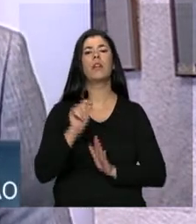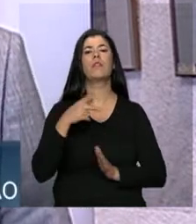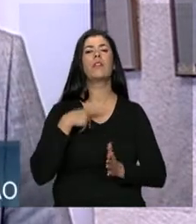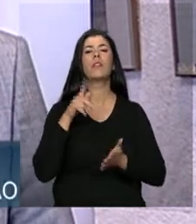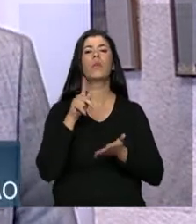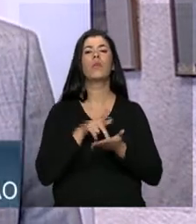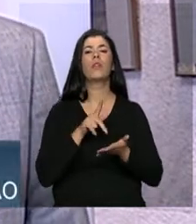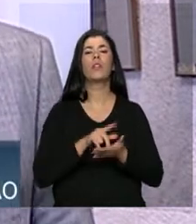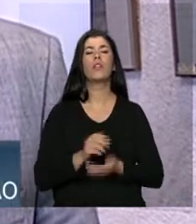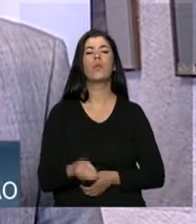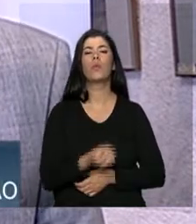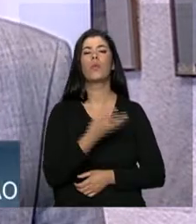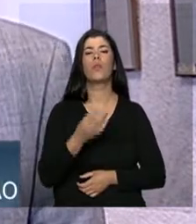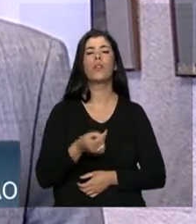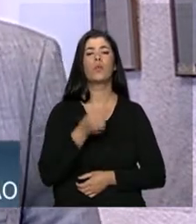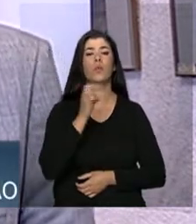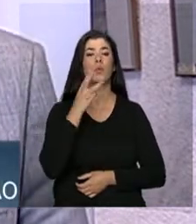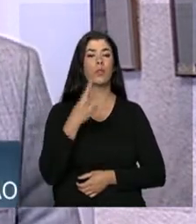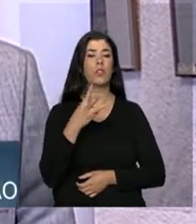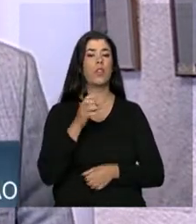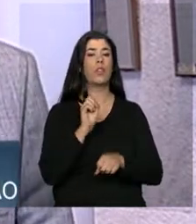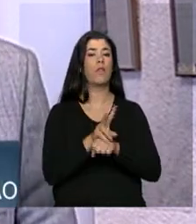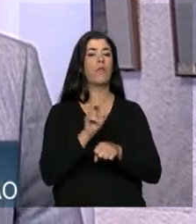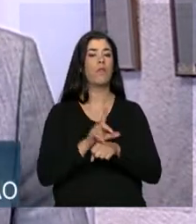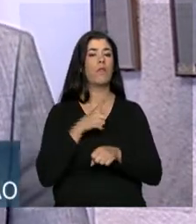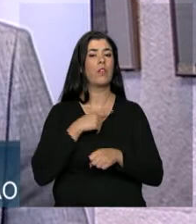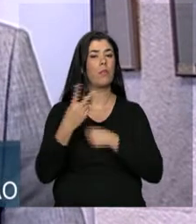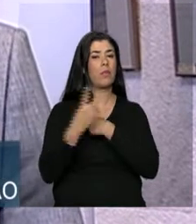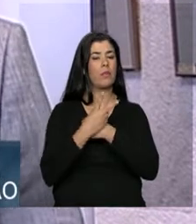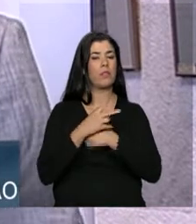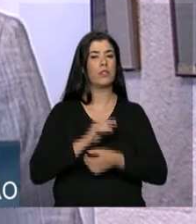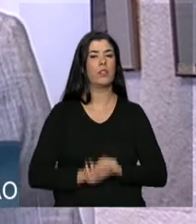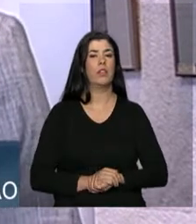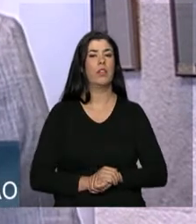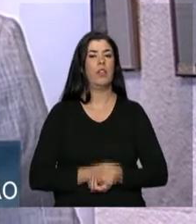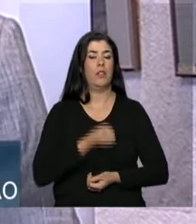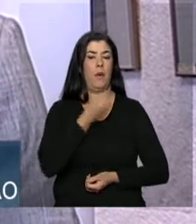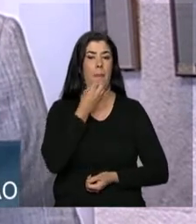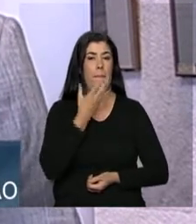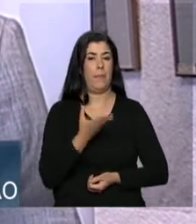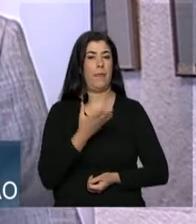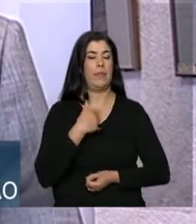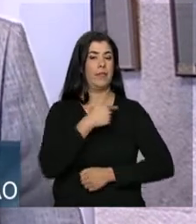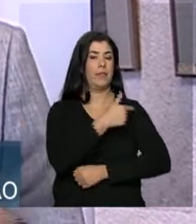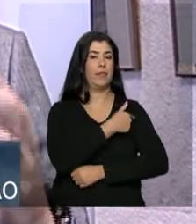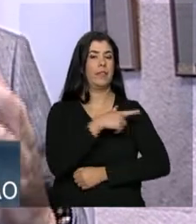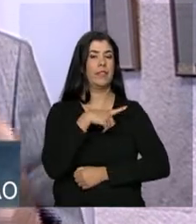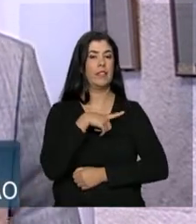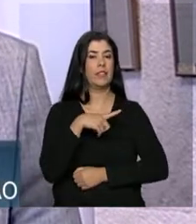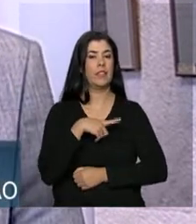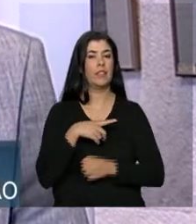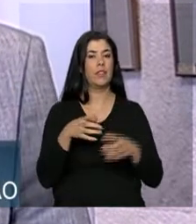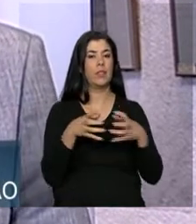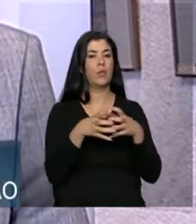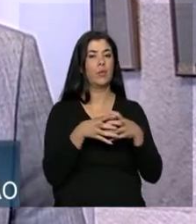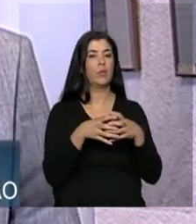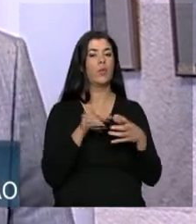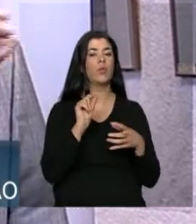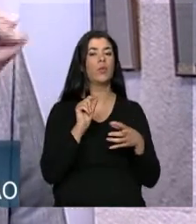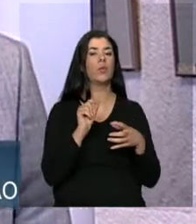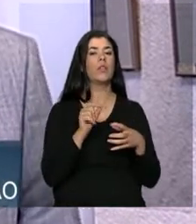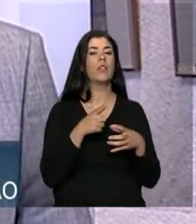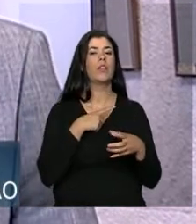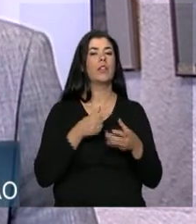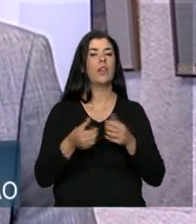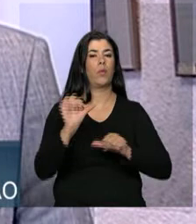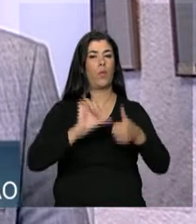os 3 vírus que ela combate? Então, a vacina, nós temos o privilégio de poder contar na composição da vacina com os